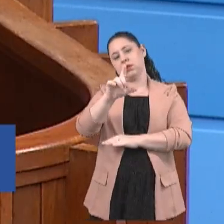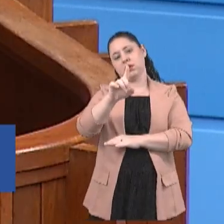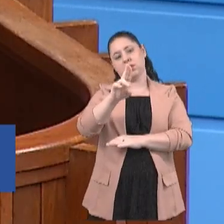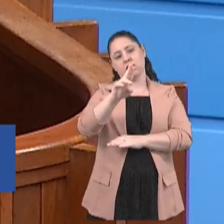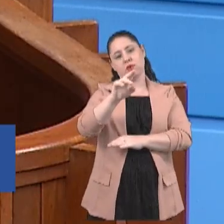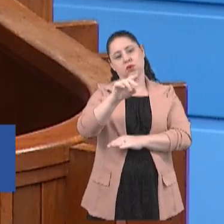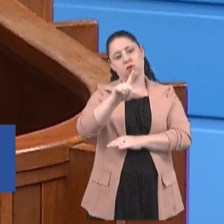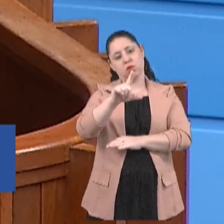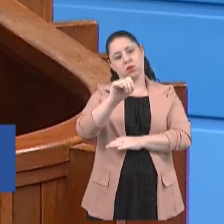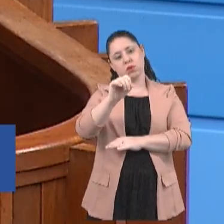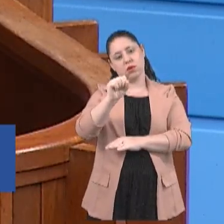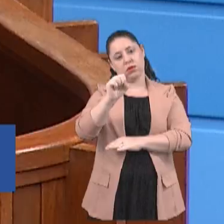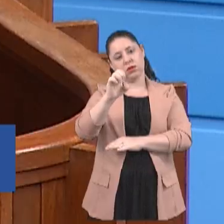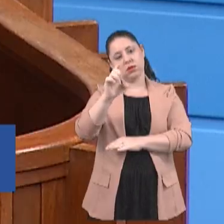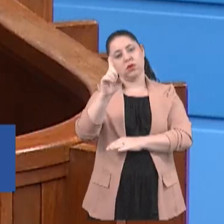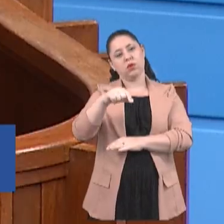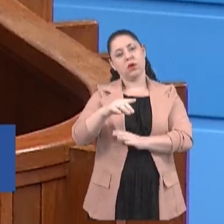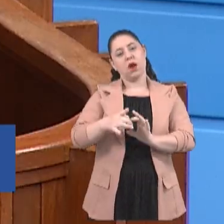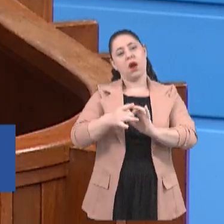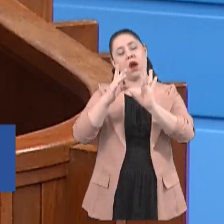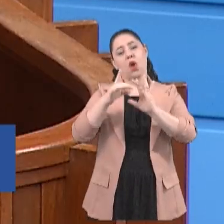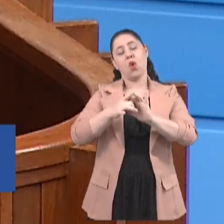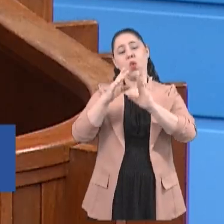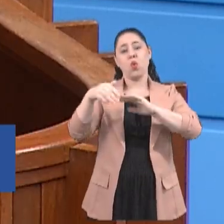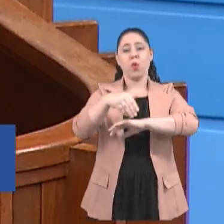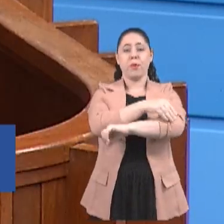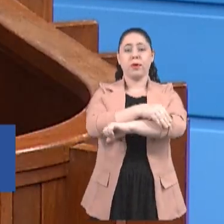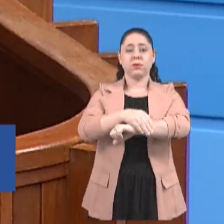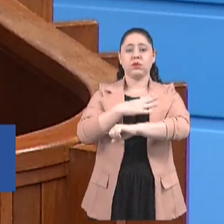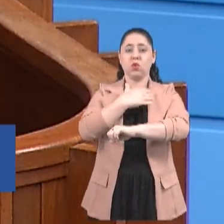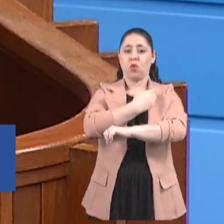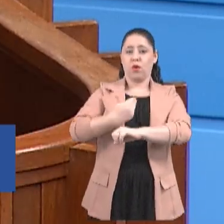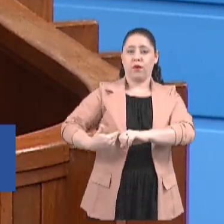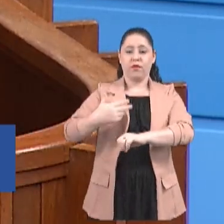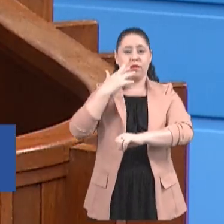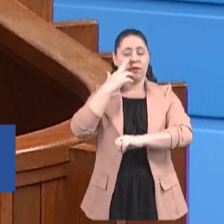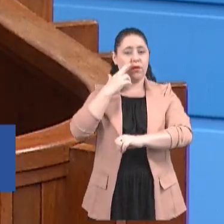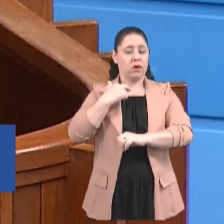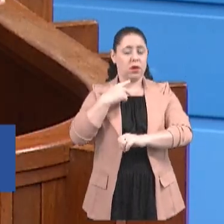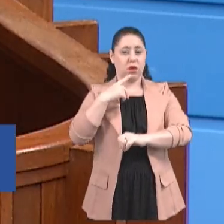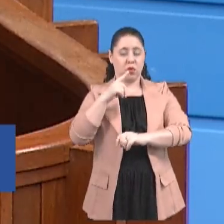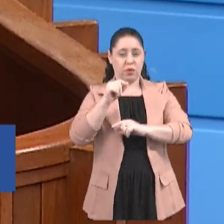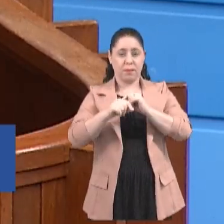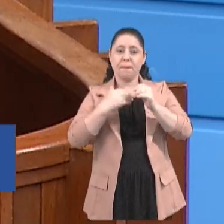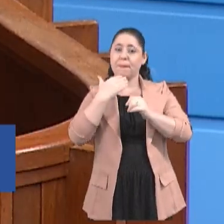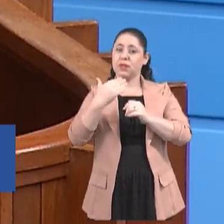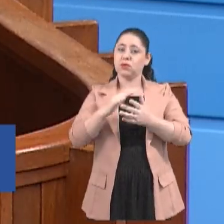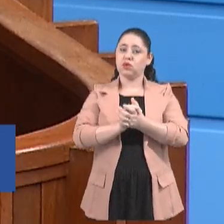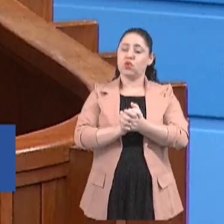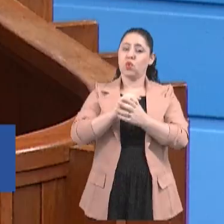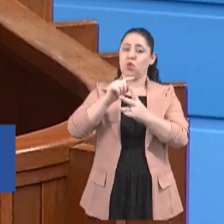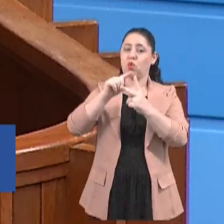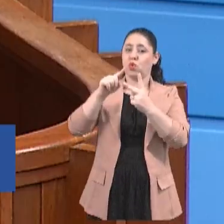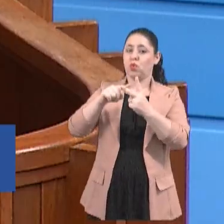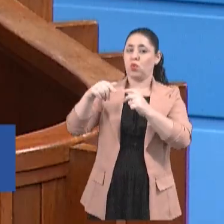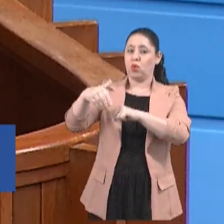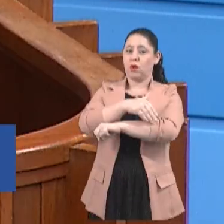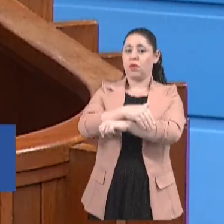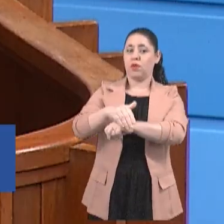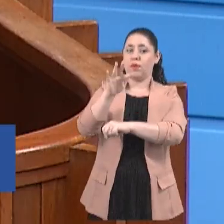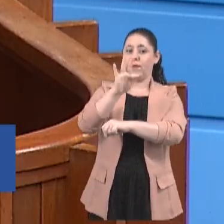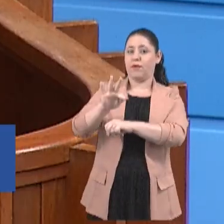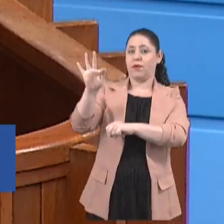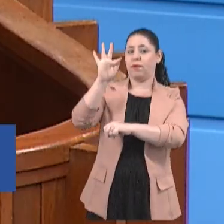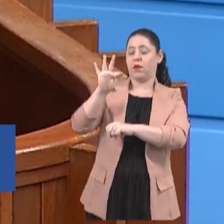Rota da Celulose é a concessão de algumas rodovias. O governo do estado pediu a concessão de 2 rodovias federais,